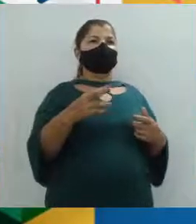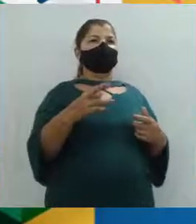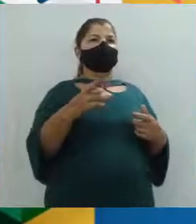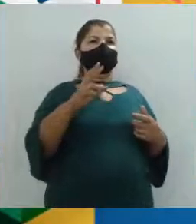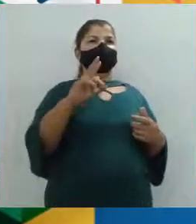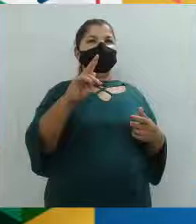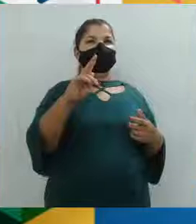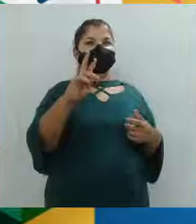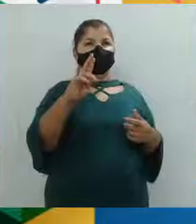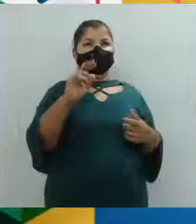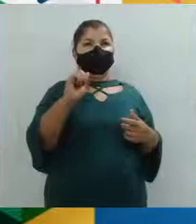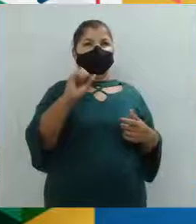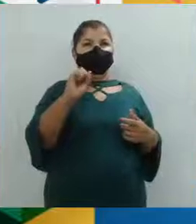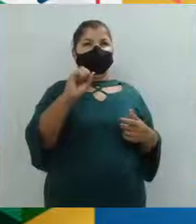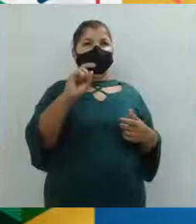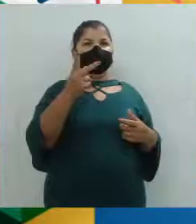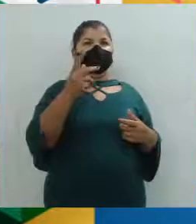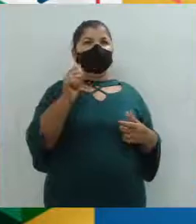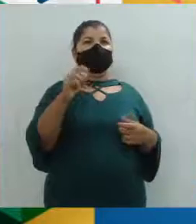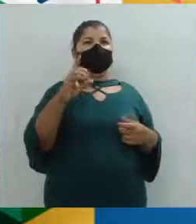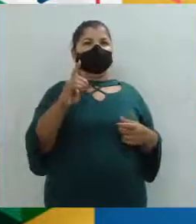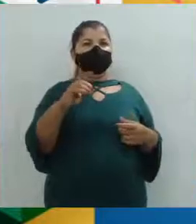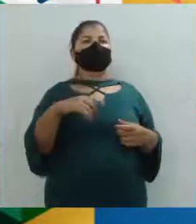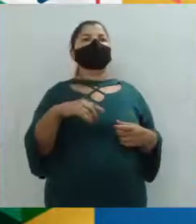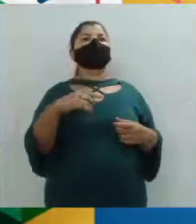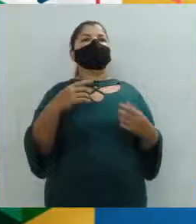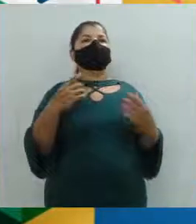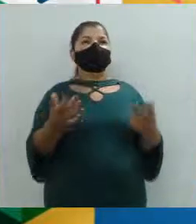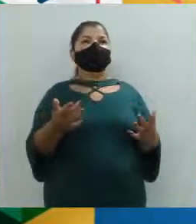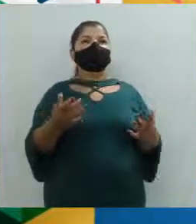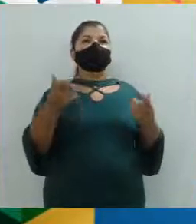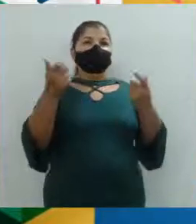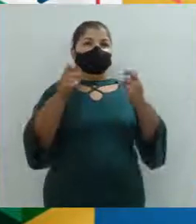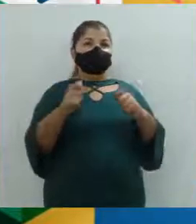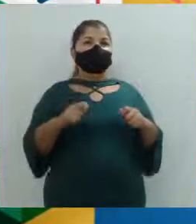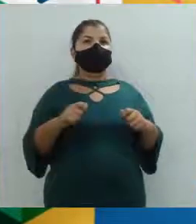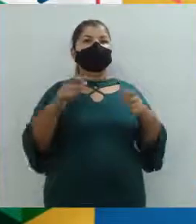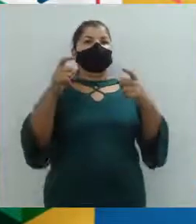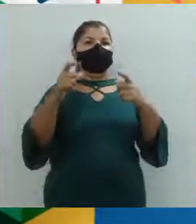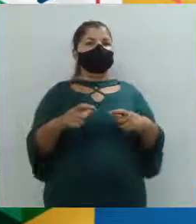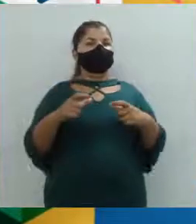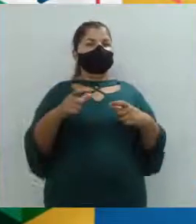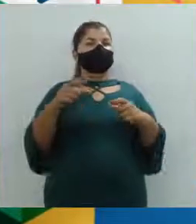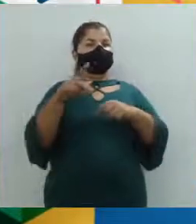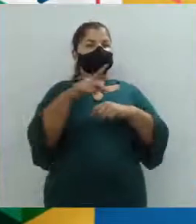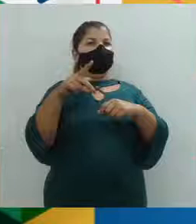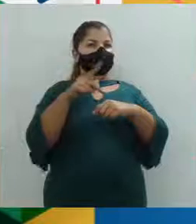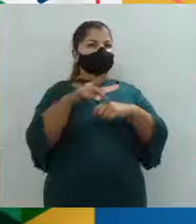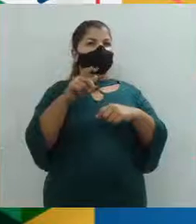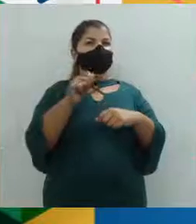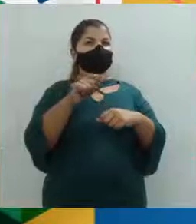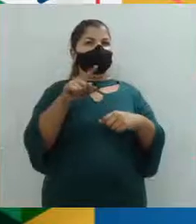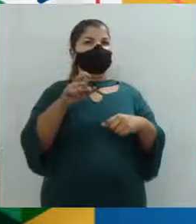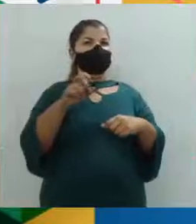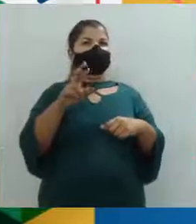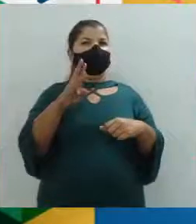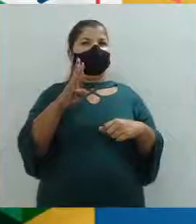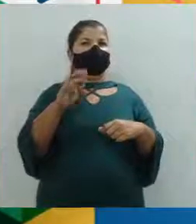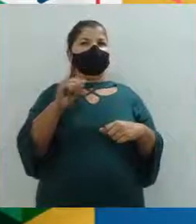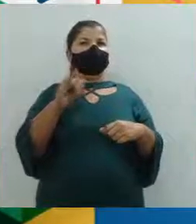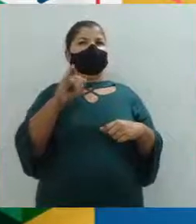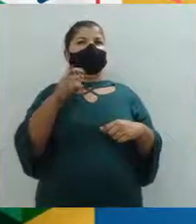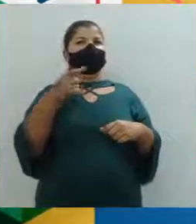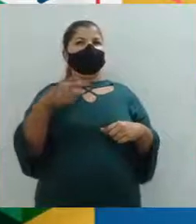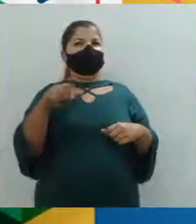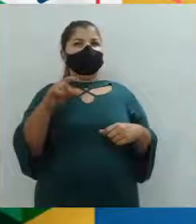Alakbarov, né? Rashad, ele é um artista do Azerbaijão e ele utiliza